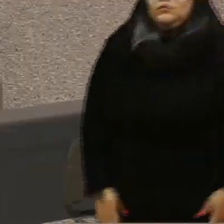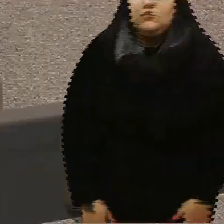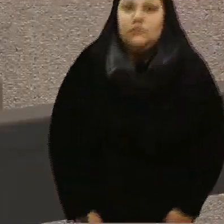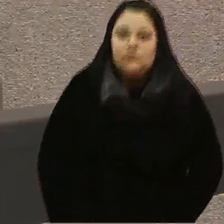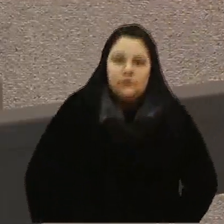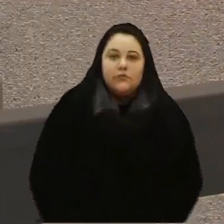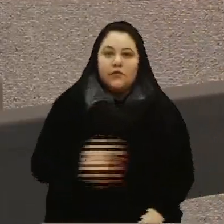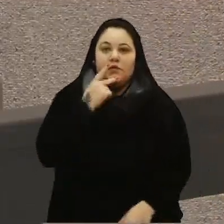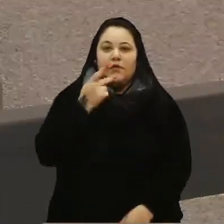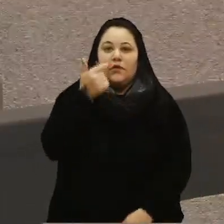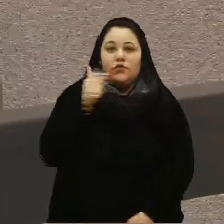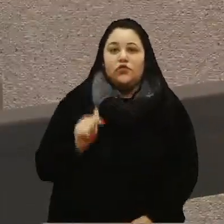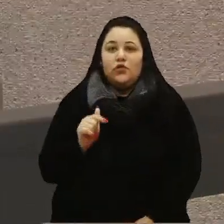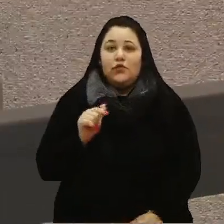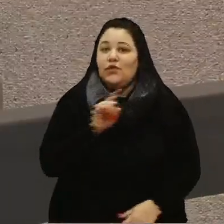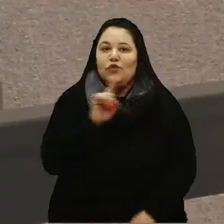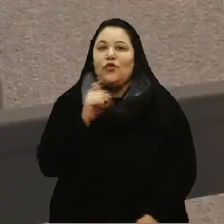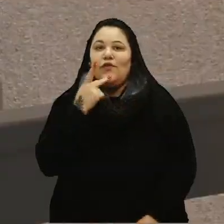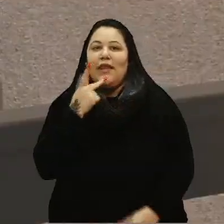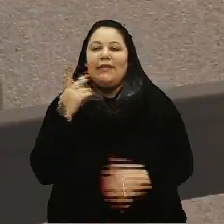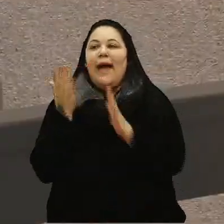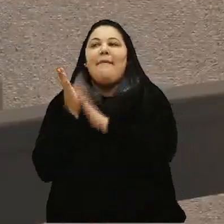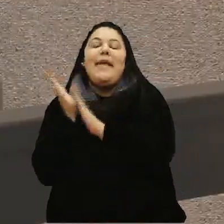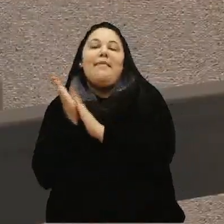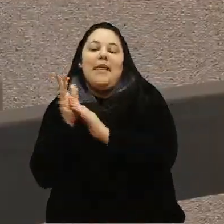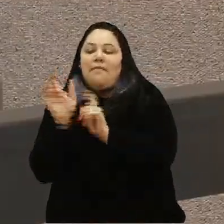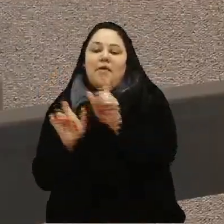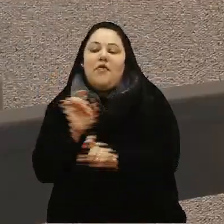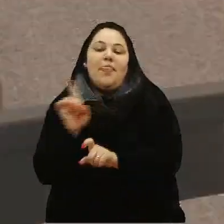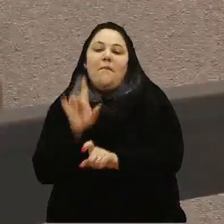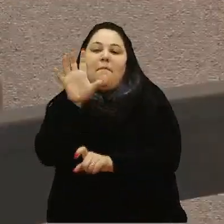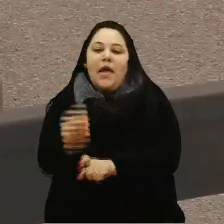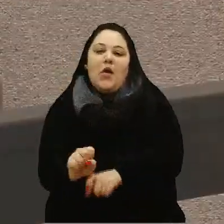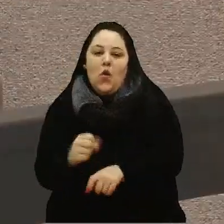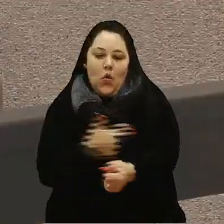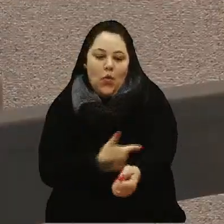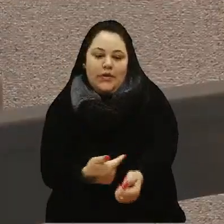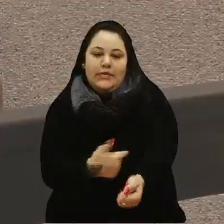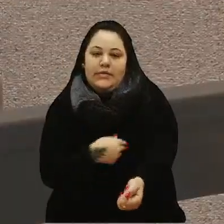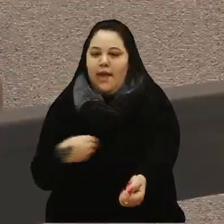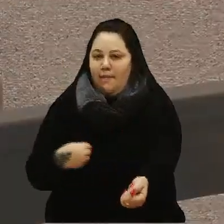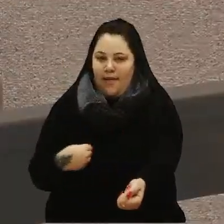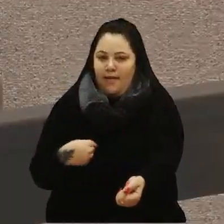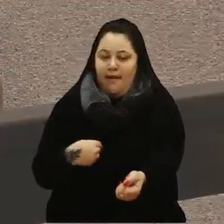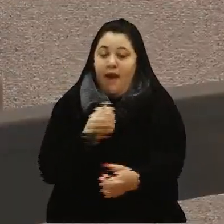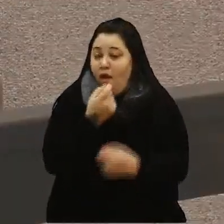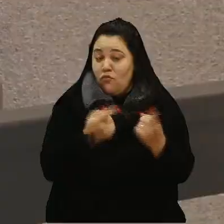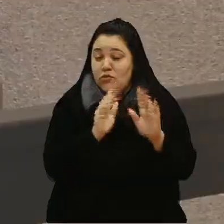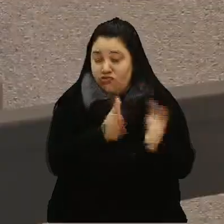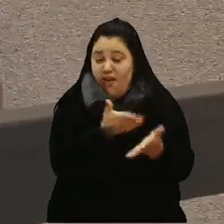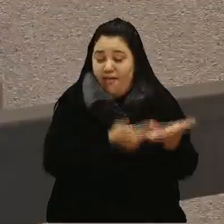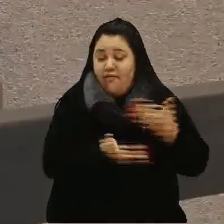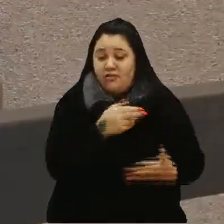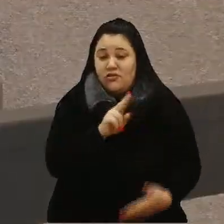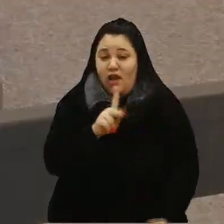parabenizando as pessoas que não buscaram os exames. Afinal, várias delas foram atendidas mesmo na UPA, já com o